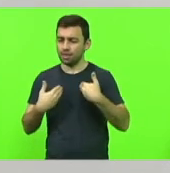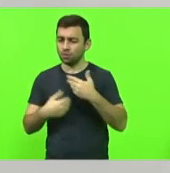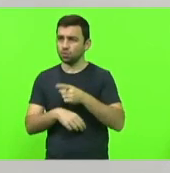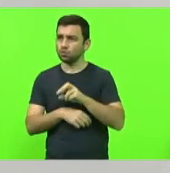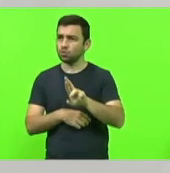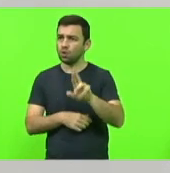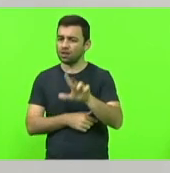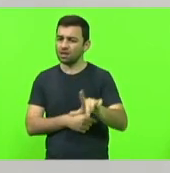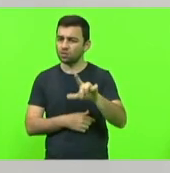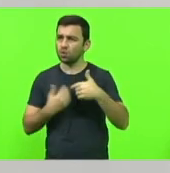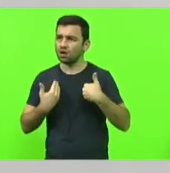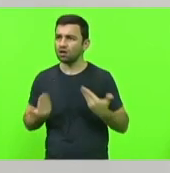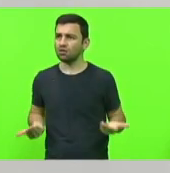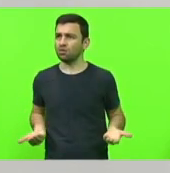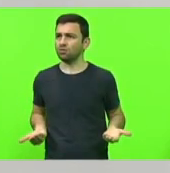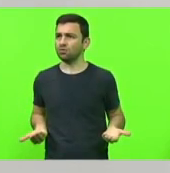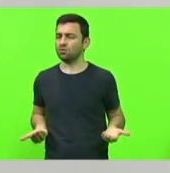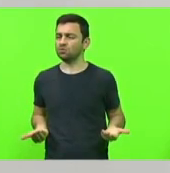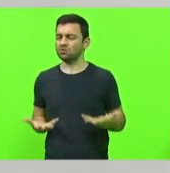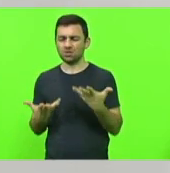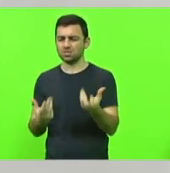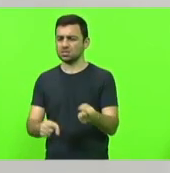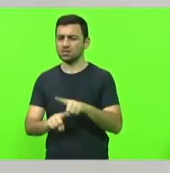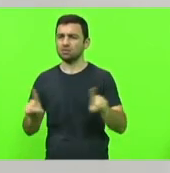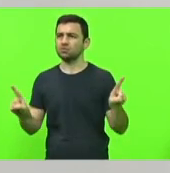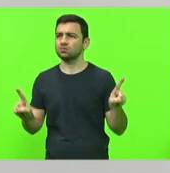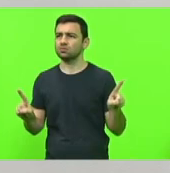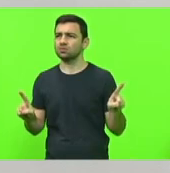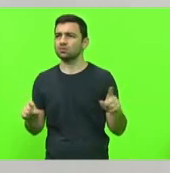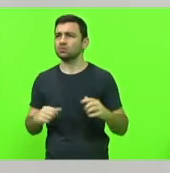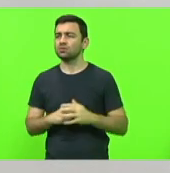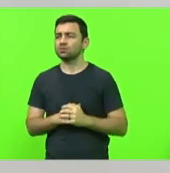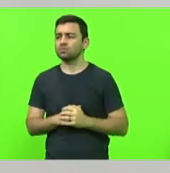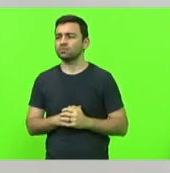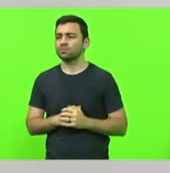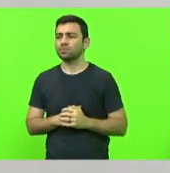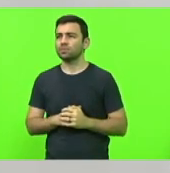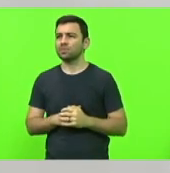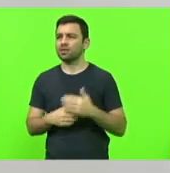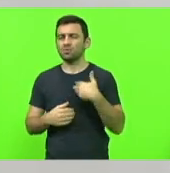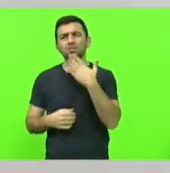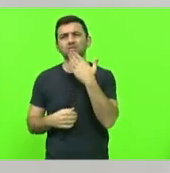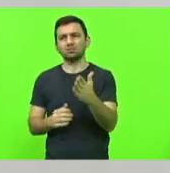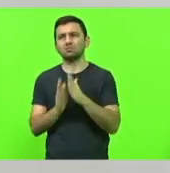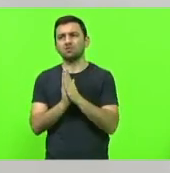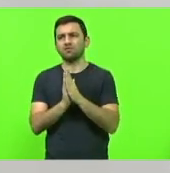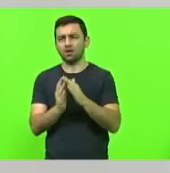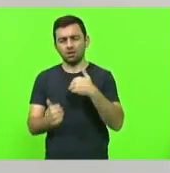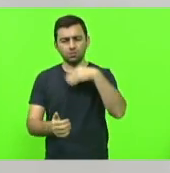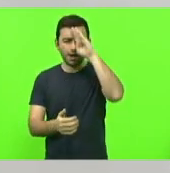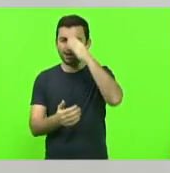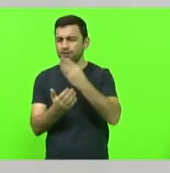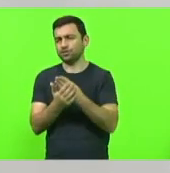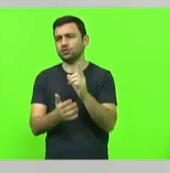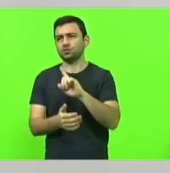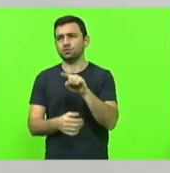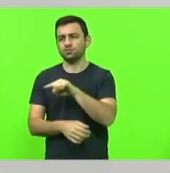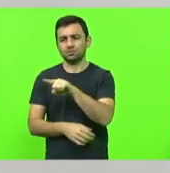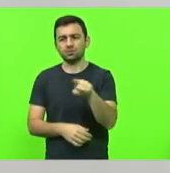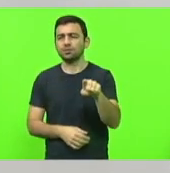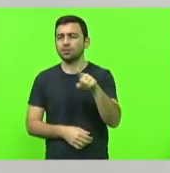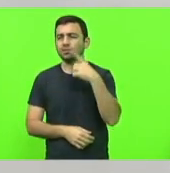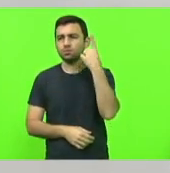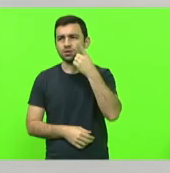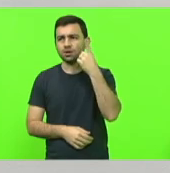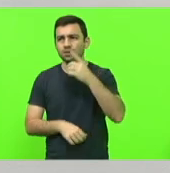deputado Berlanda, não é possível a gente admitir isso, não é? Eu vou fazer um apelo, eu não acredito que foram os deputados que fizeram isso, mas